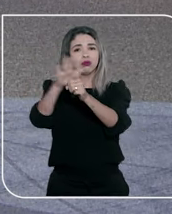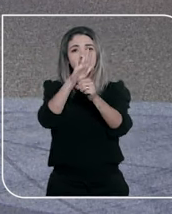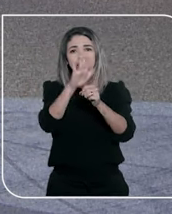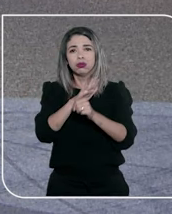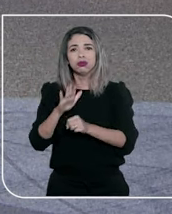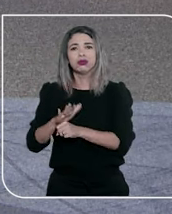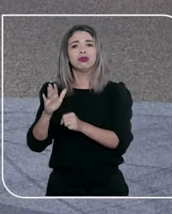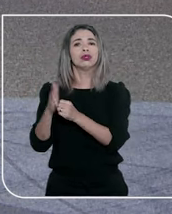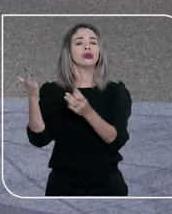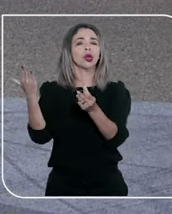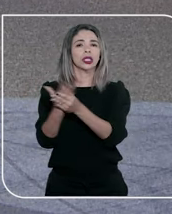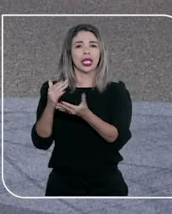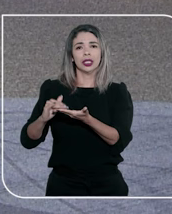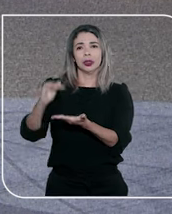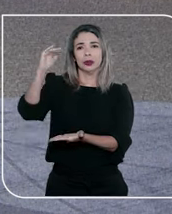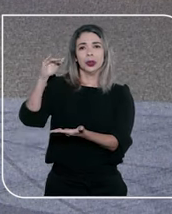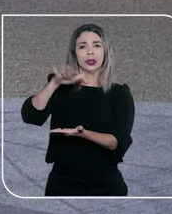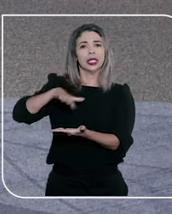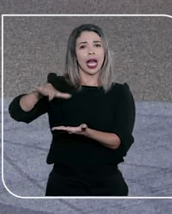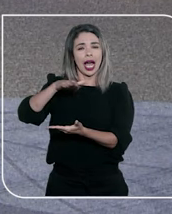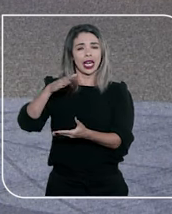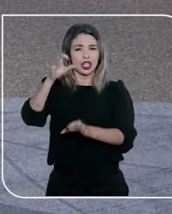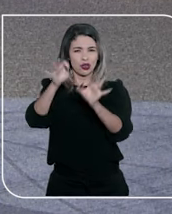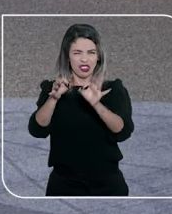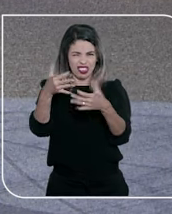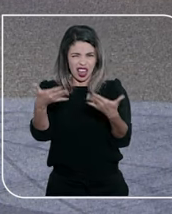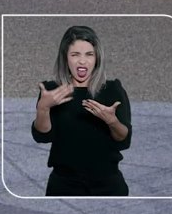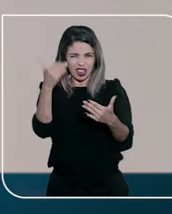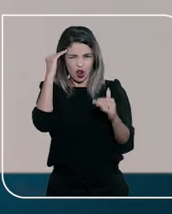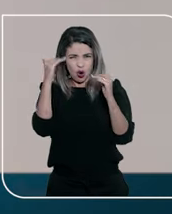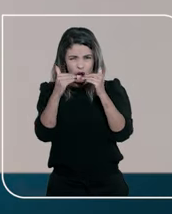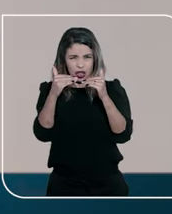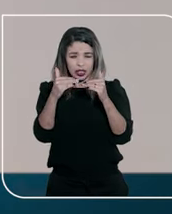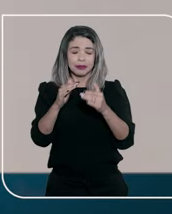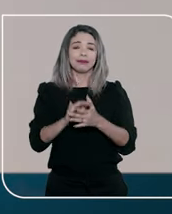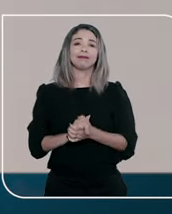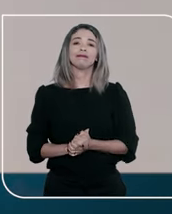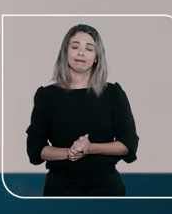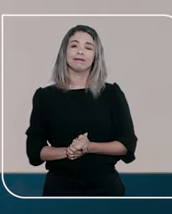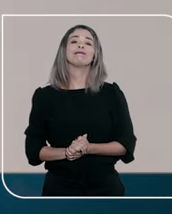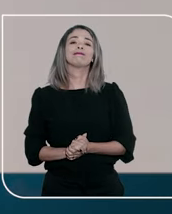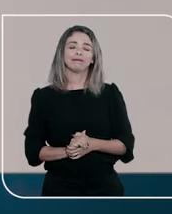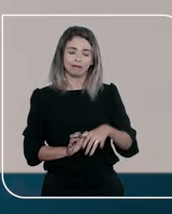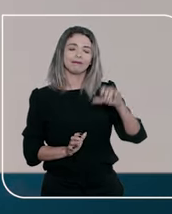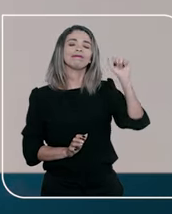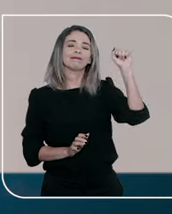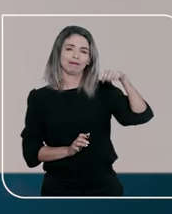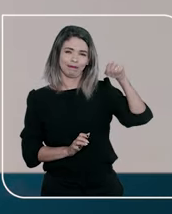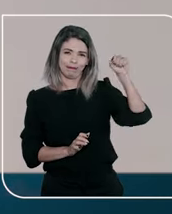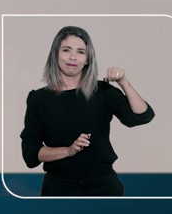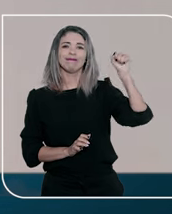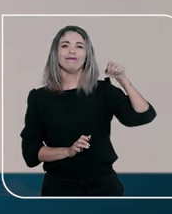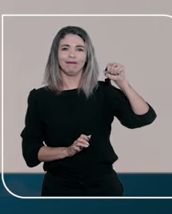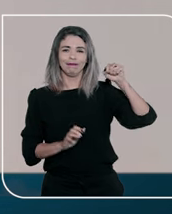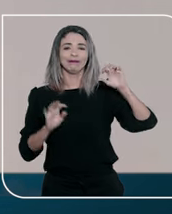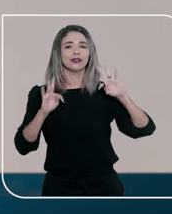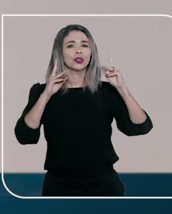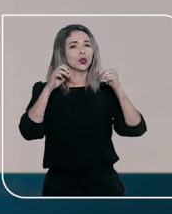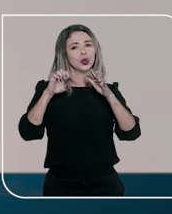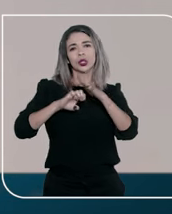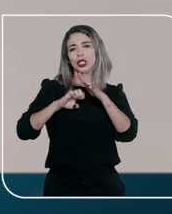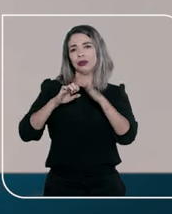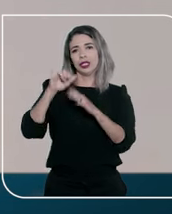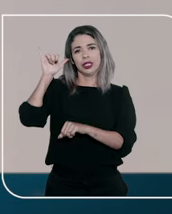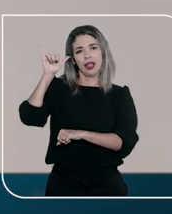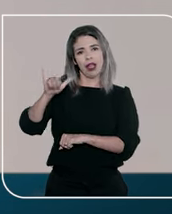no judiciário? Dr. Ricardo, por favor. Sem dúvida nenhuma, eu acho que todas as companhias aéreas que eu conheço são